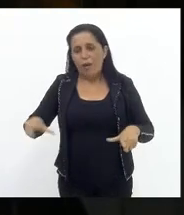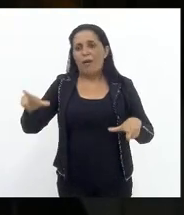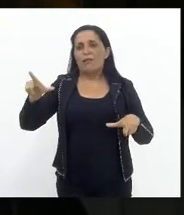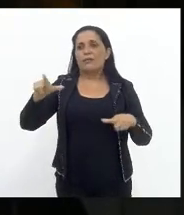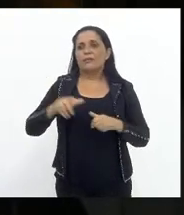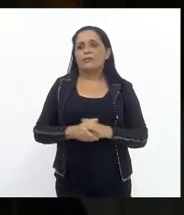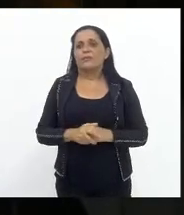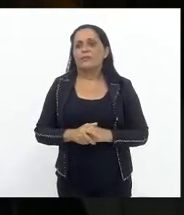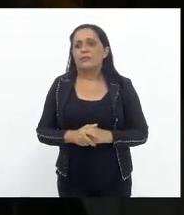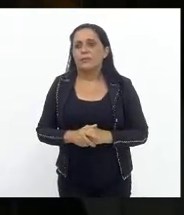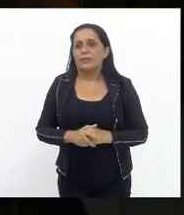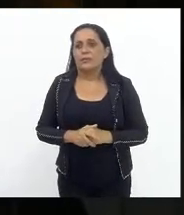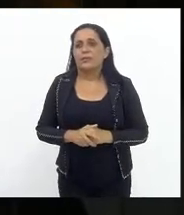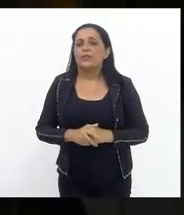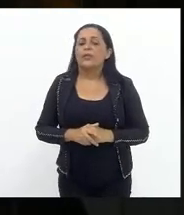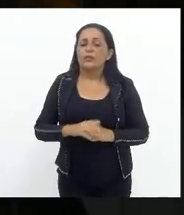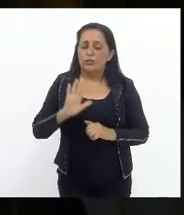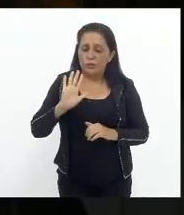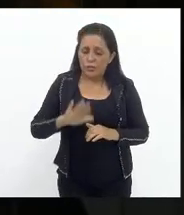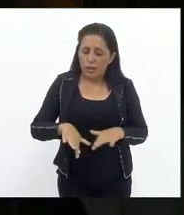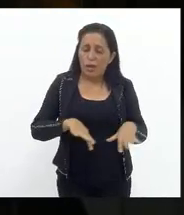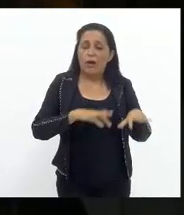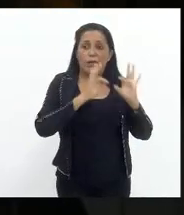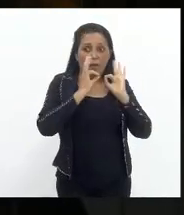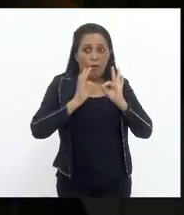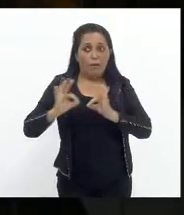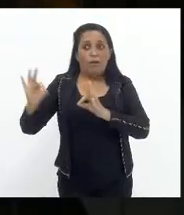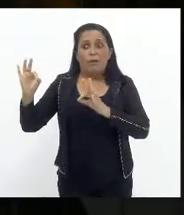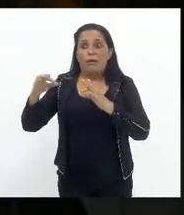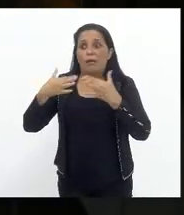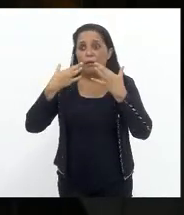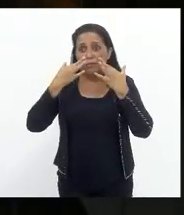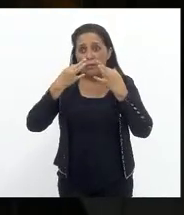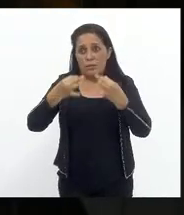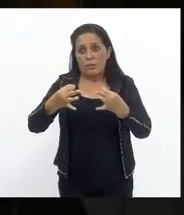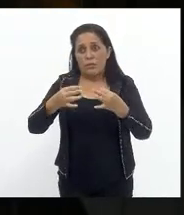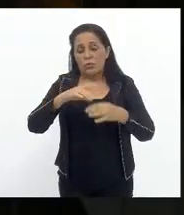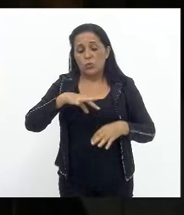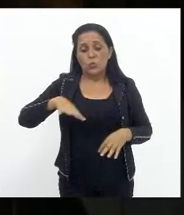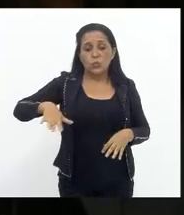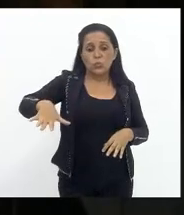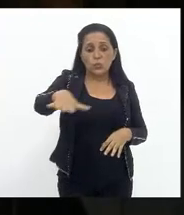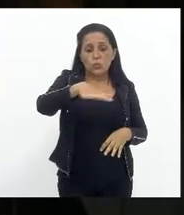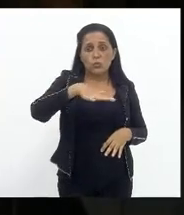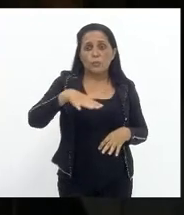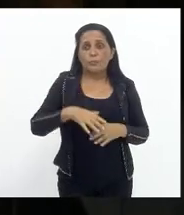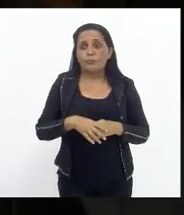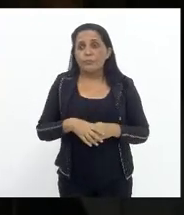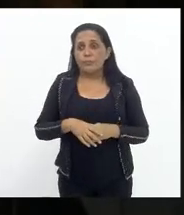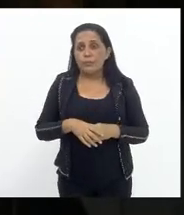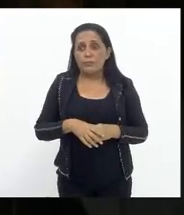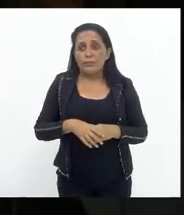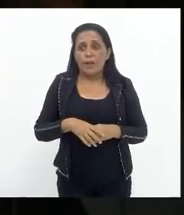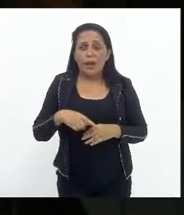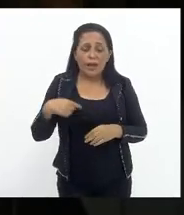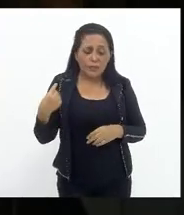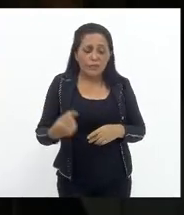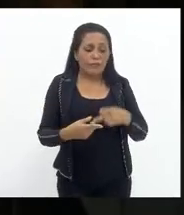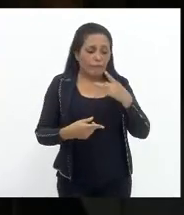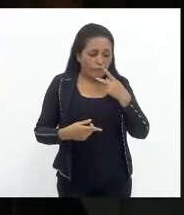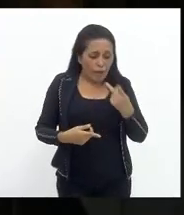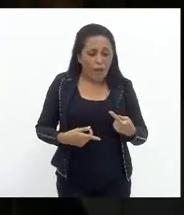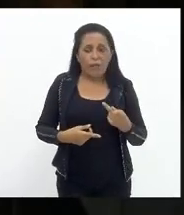vez, estou chamando a atenção, porque por mais que a gente